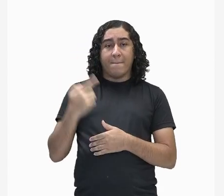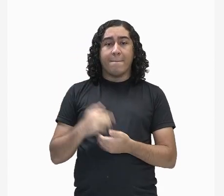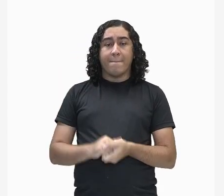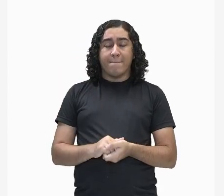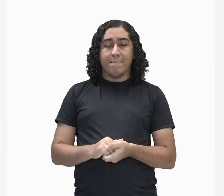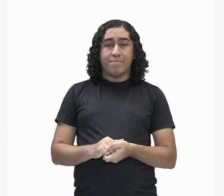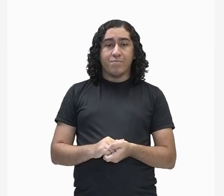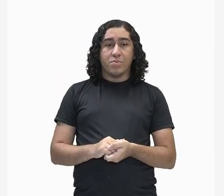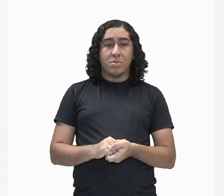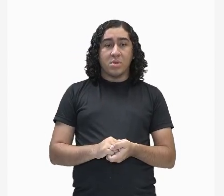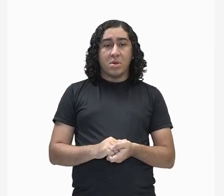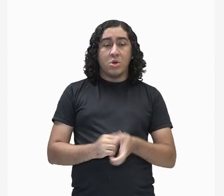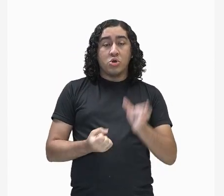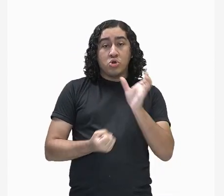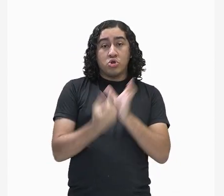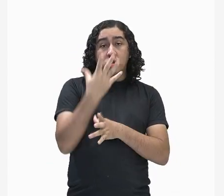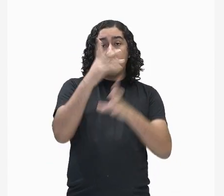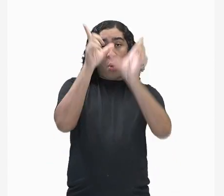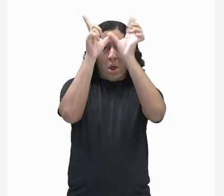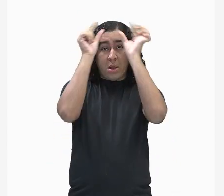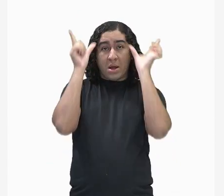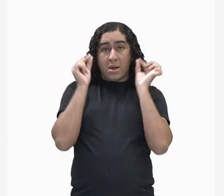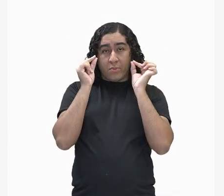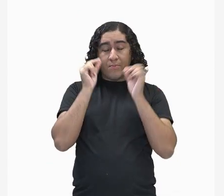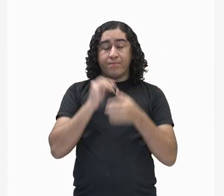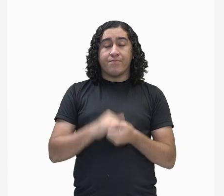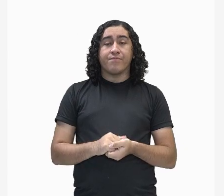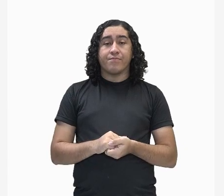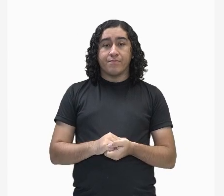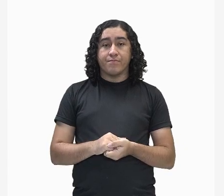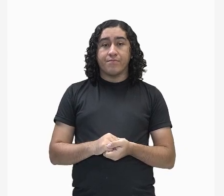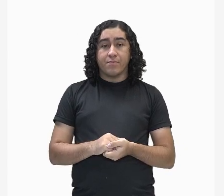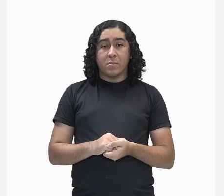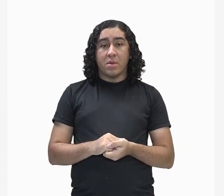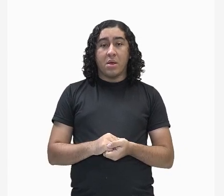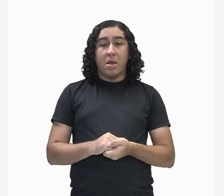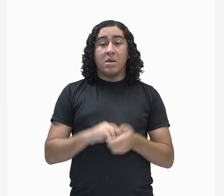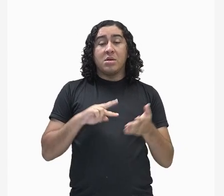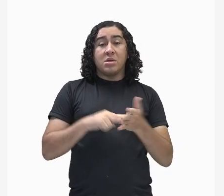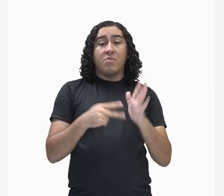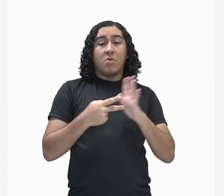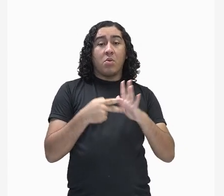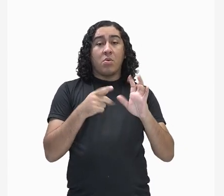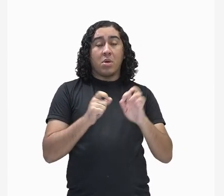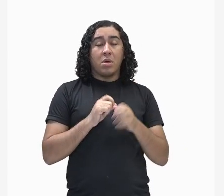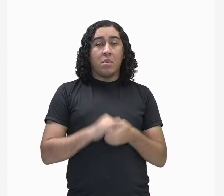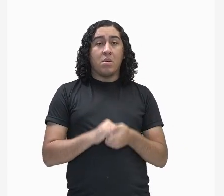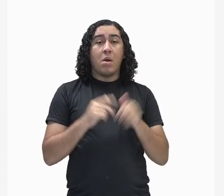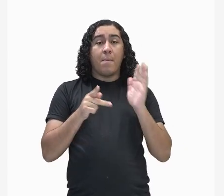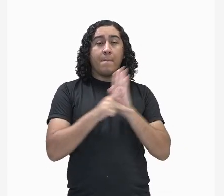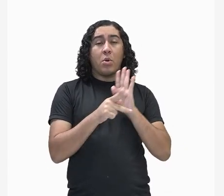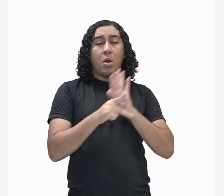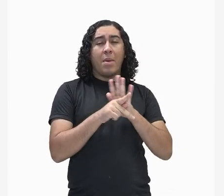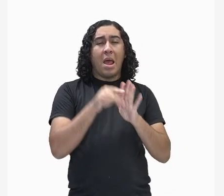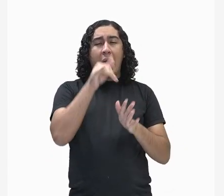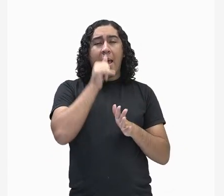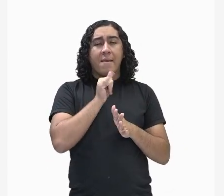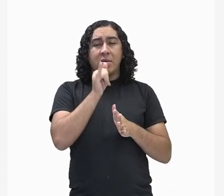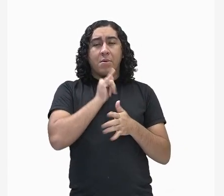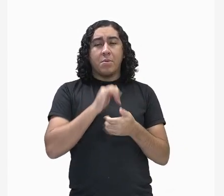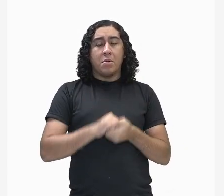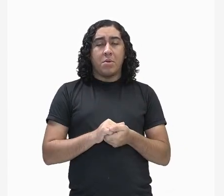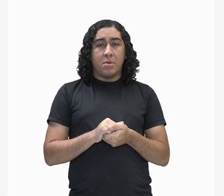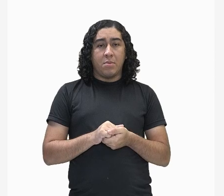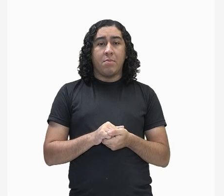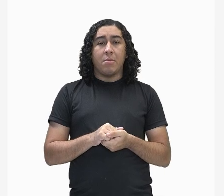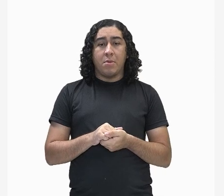Origem no grego, né? Então esse nome aí vem do artros, articulação. Quando a gente define aí, observa a